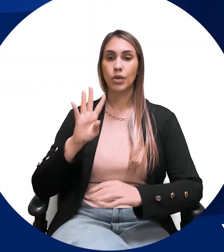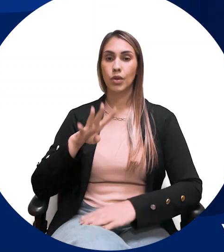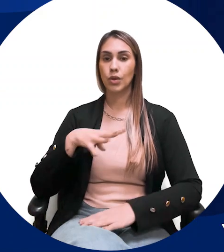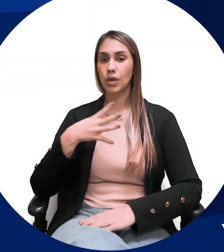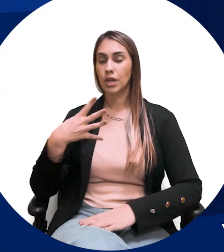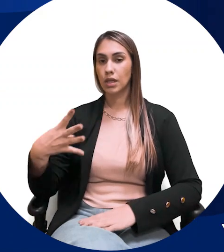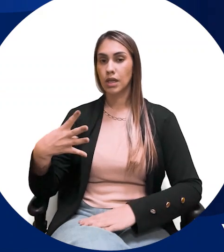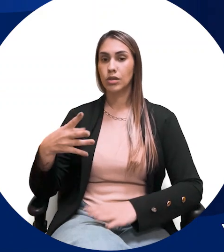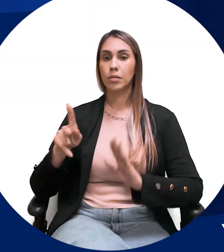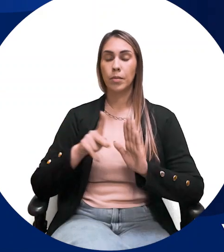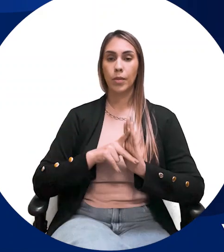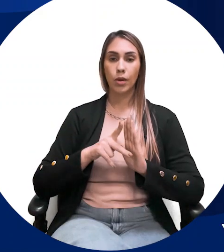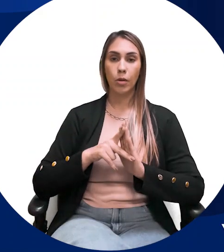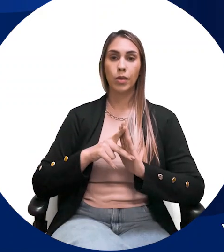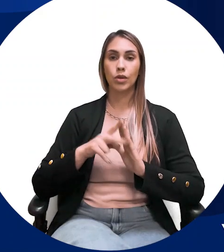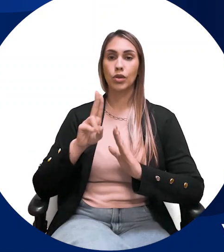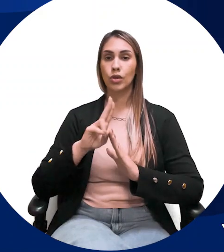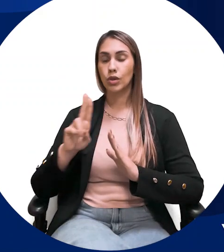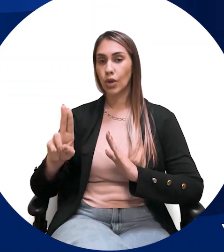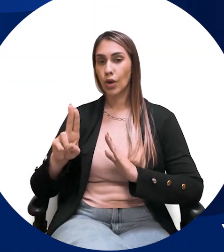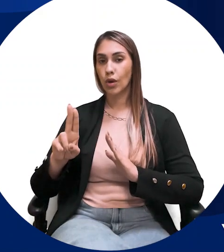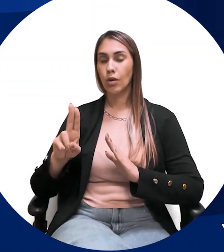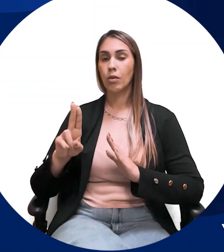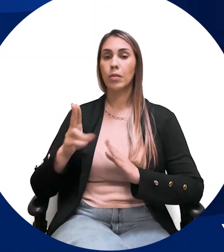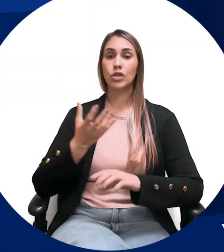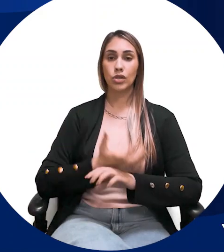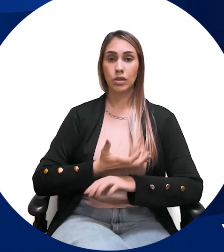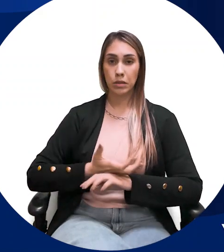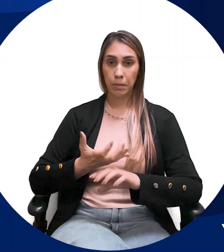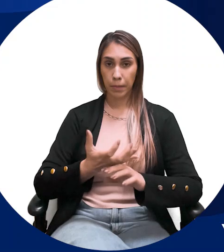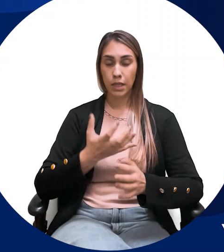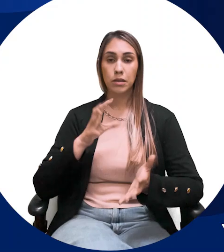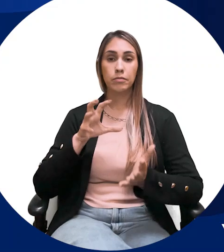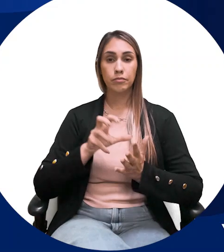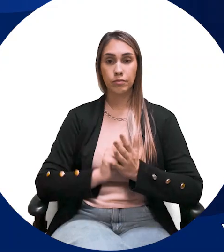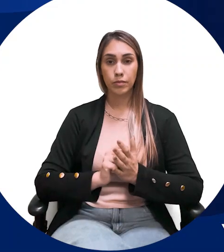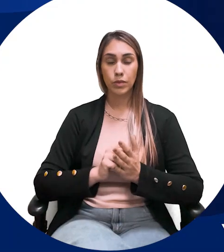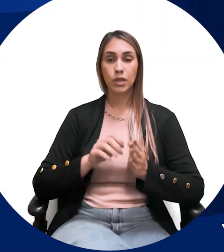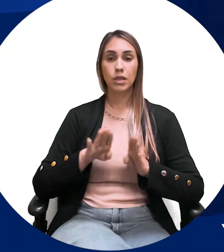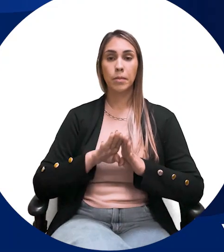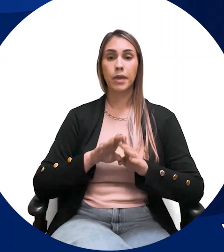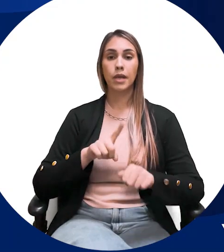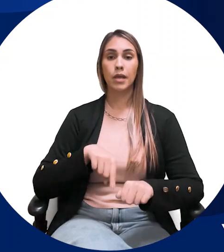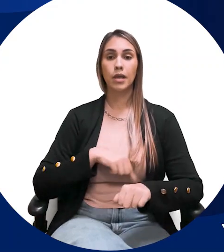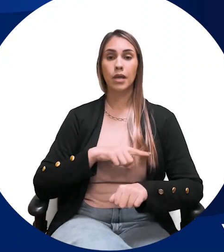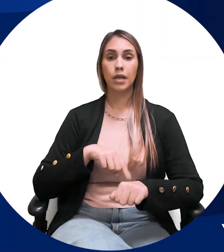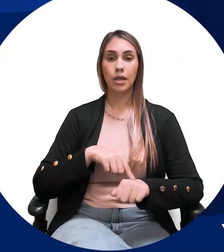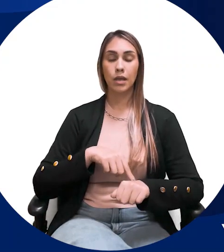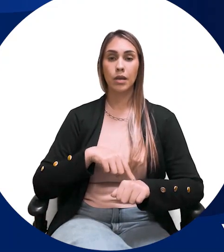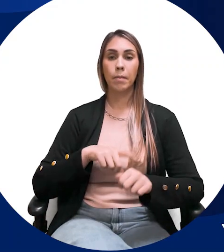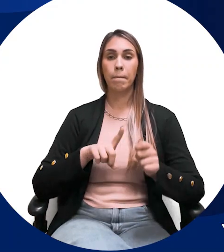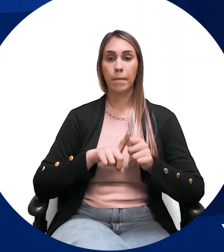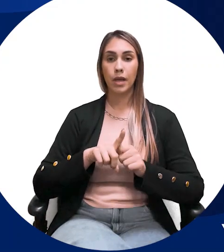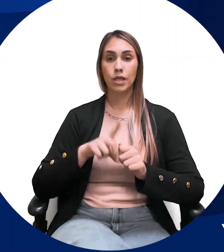16. Cronograma expedido pela universidade, contendo o nome do estudante, disciplinas matriculadas no semestre com carga